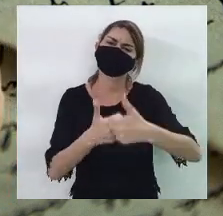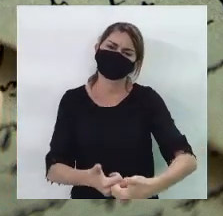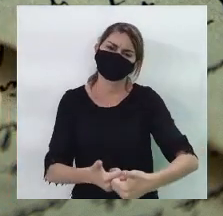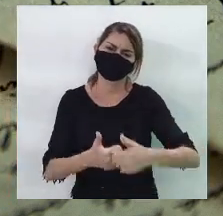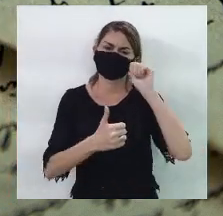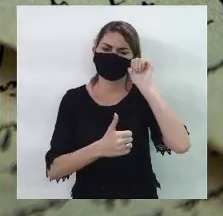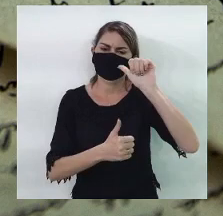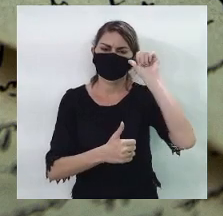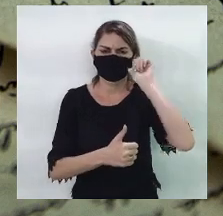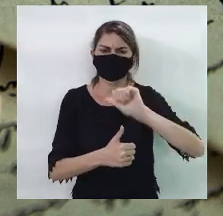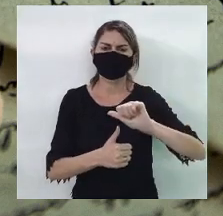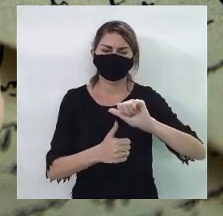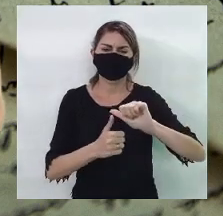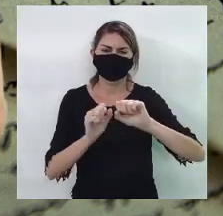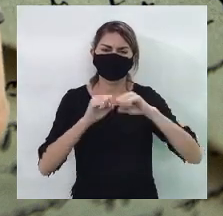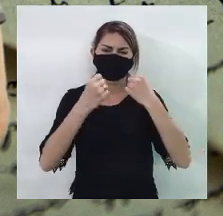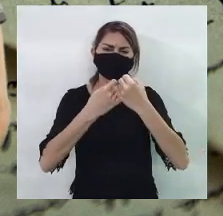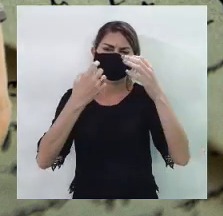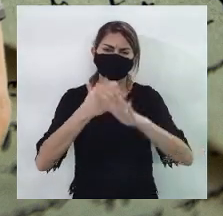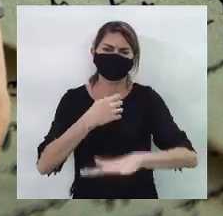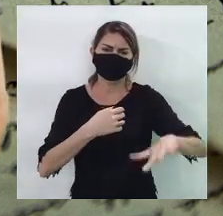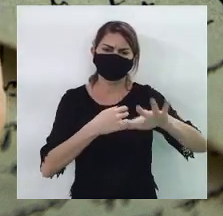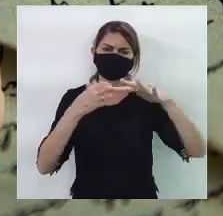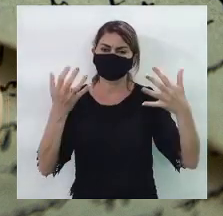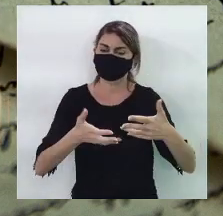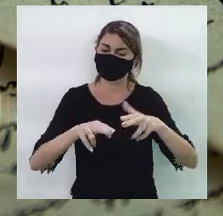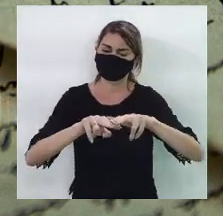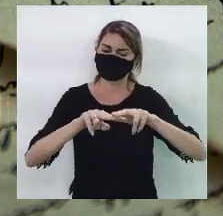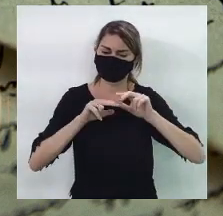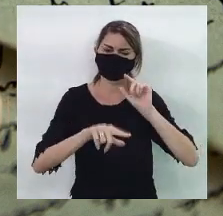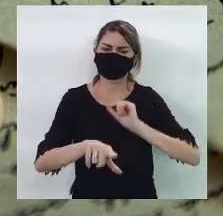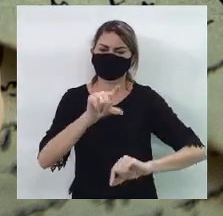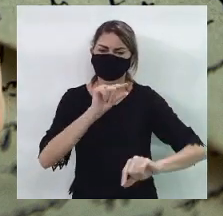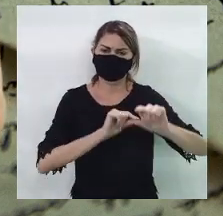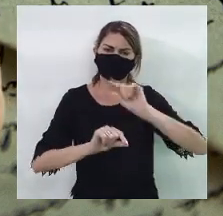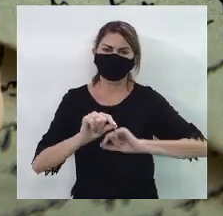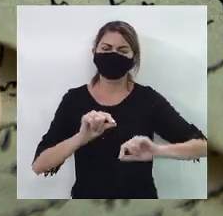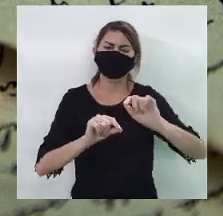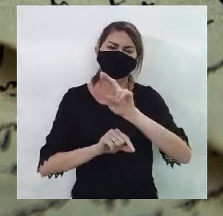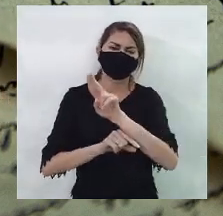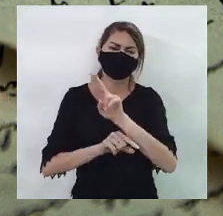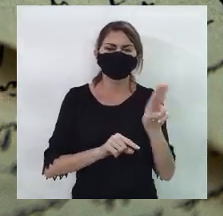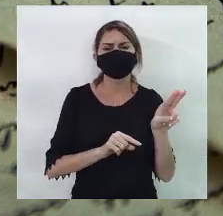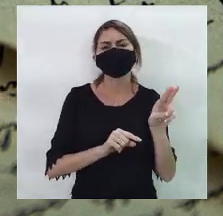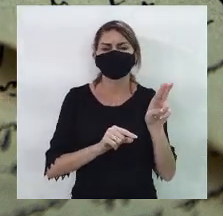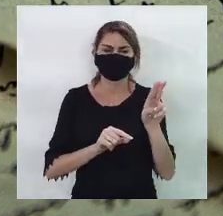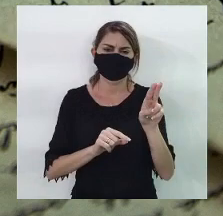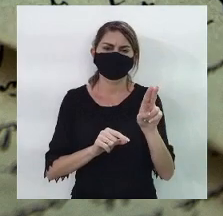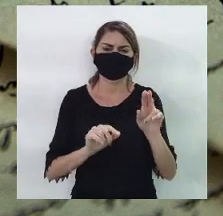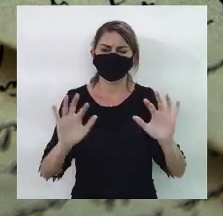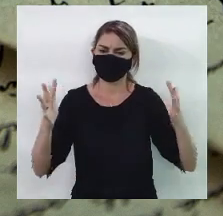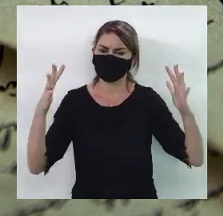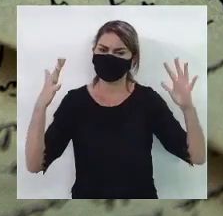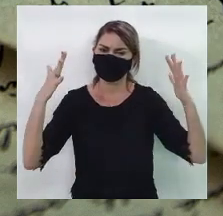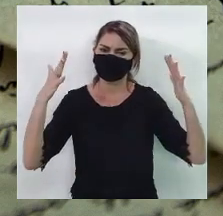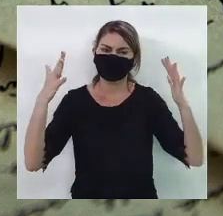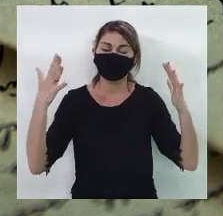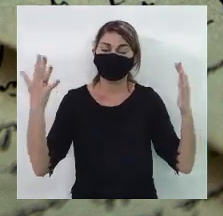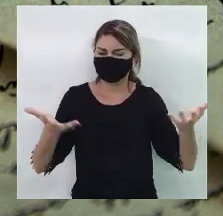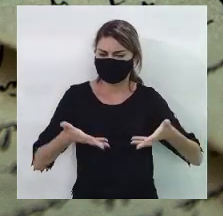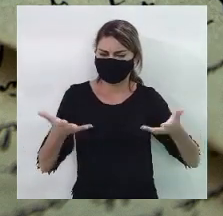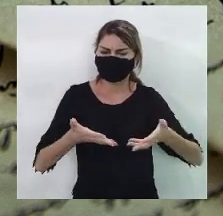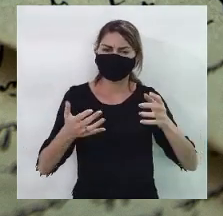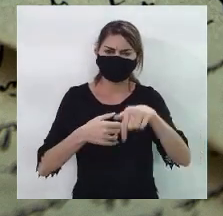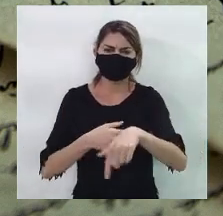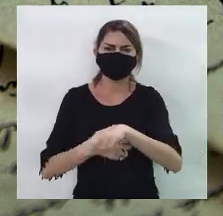da mulher na sociedade de hoje. É por isso que nós escolhemos esse grande nome para ser homenageado hoje aqui,